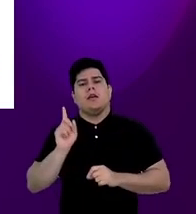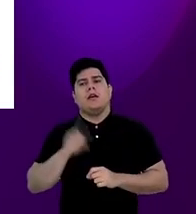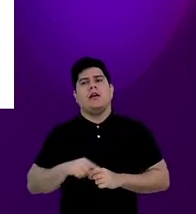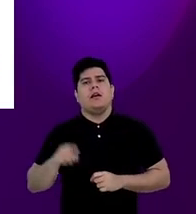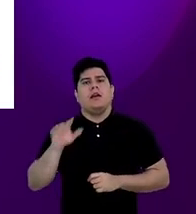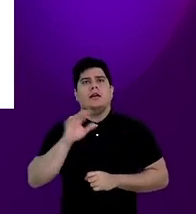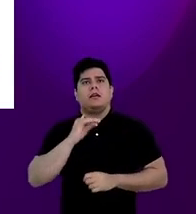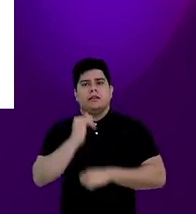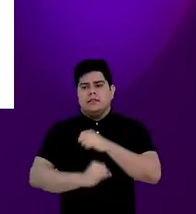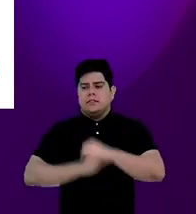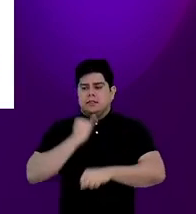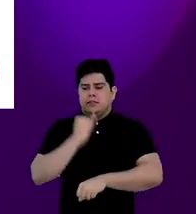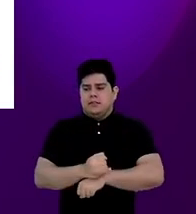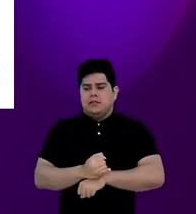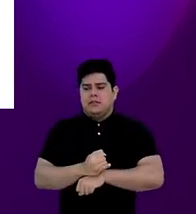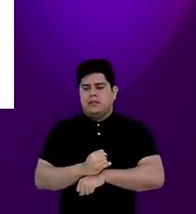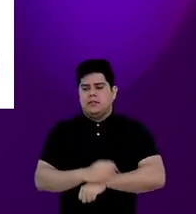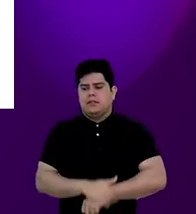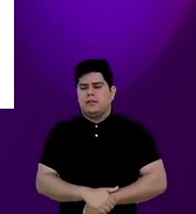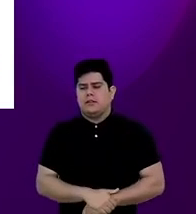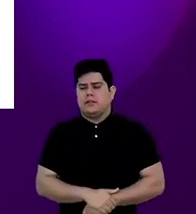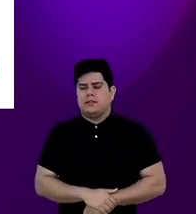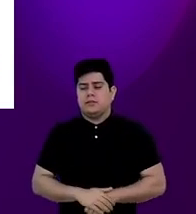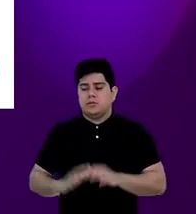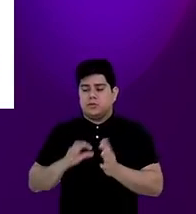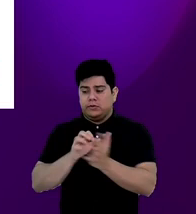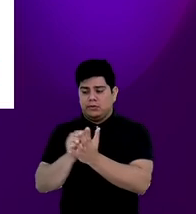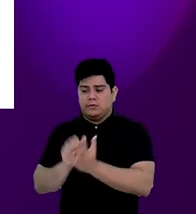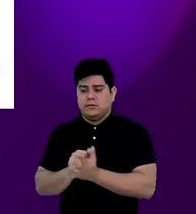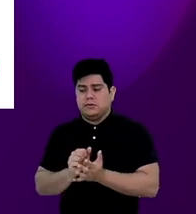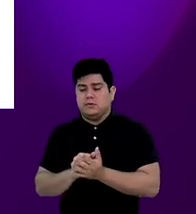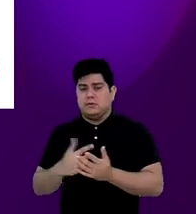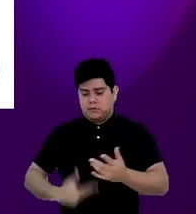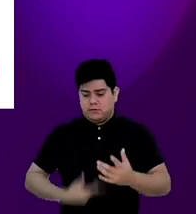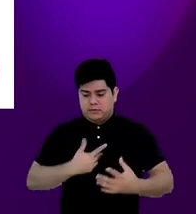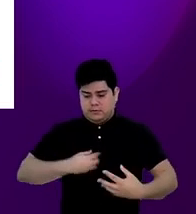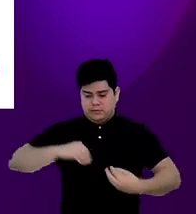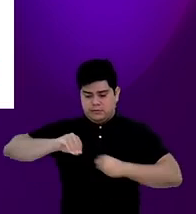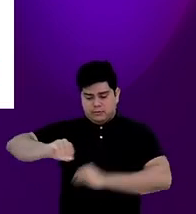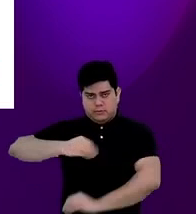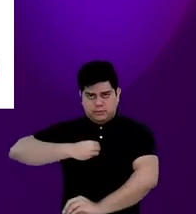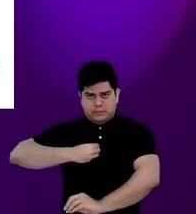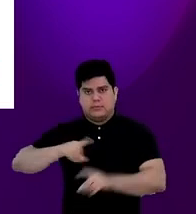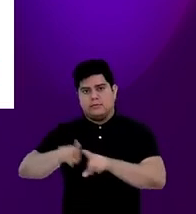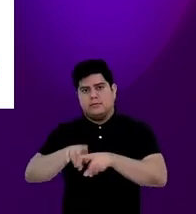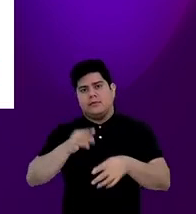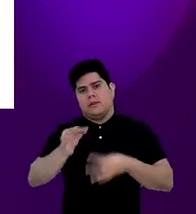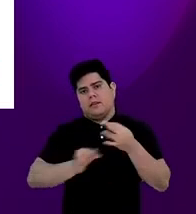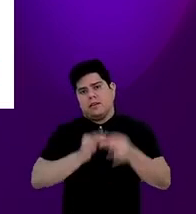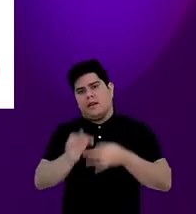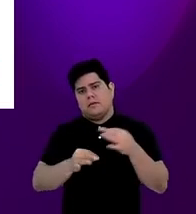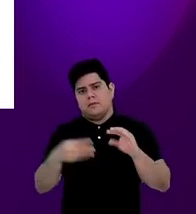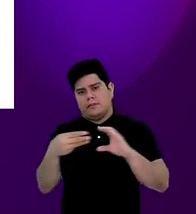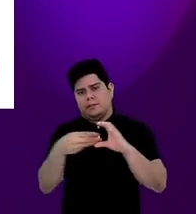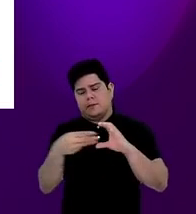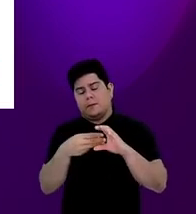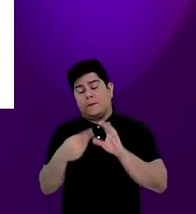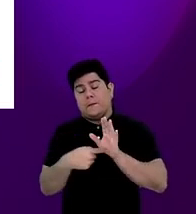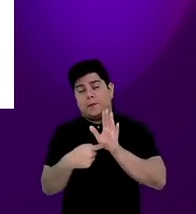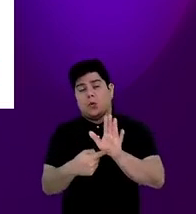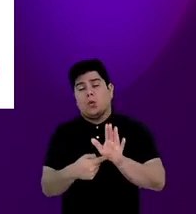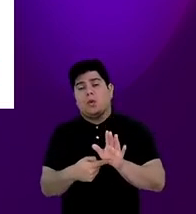Internacional de Registros de Transplantes e também agora de Terapia Celular, em que